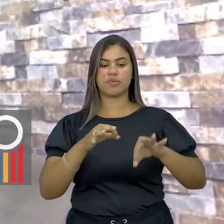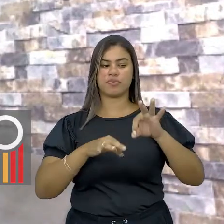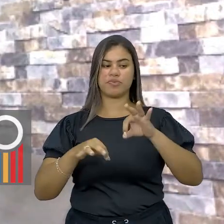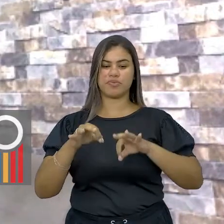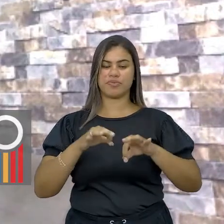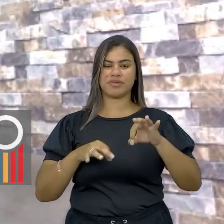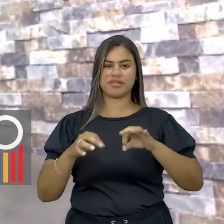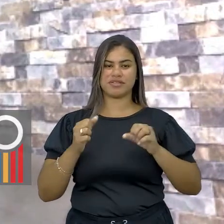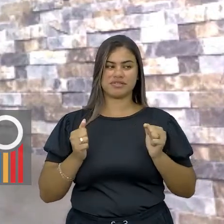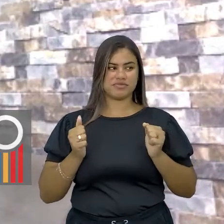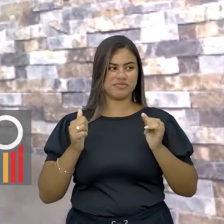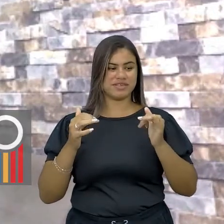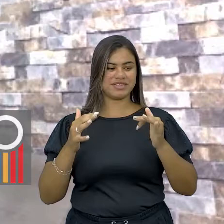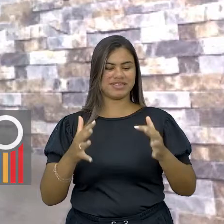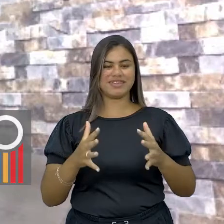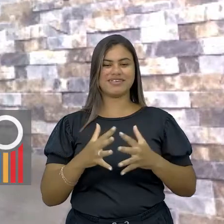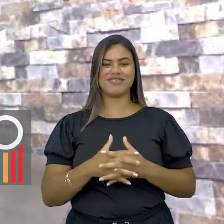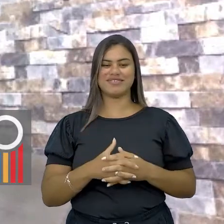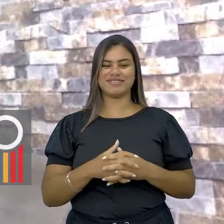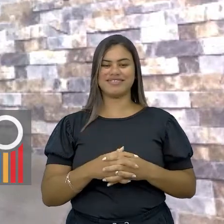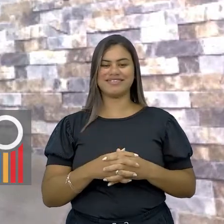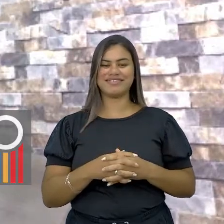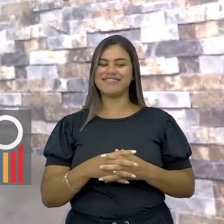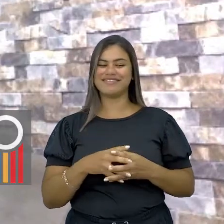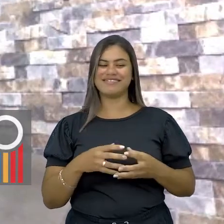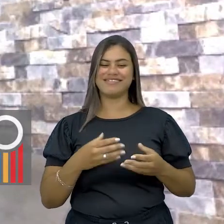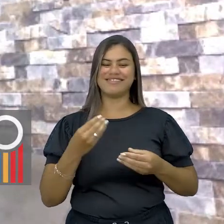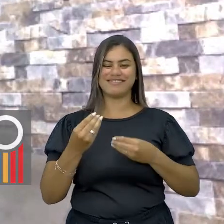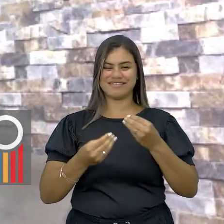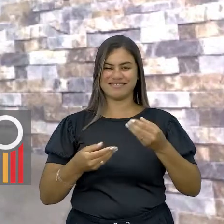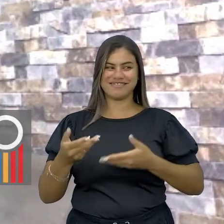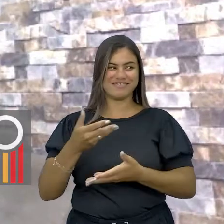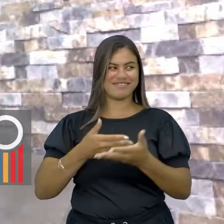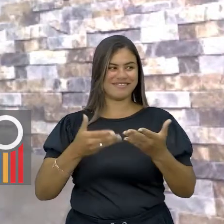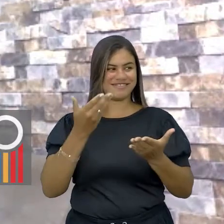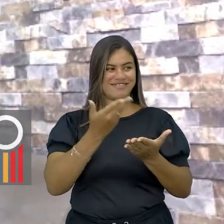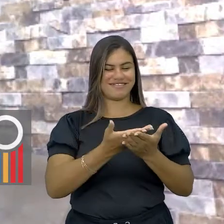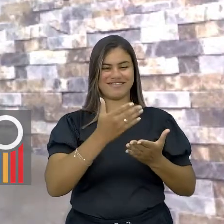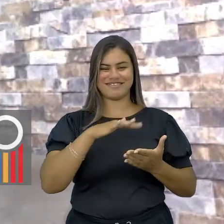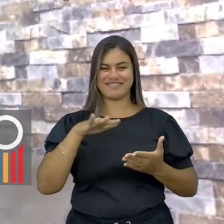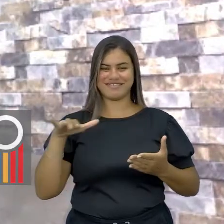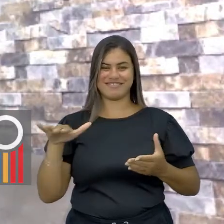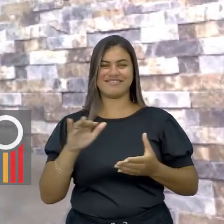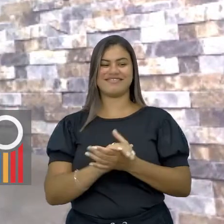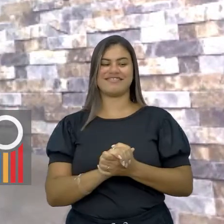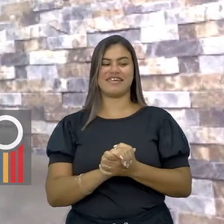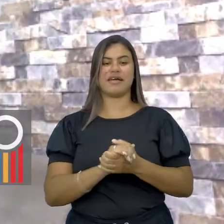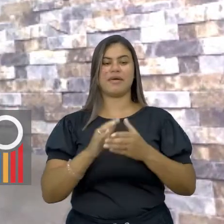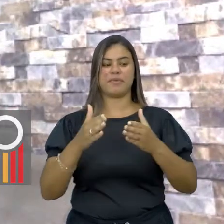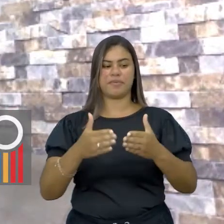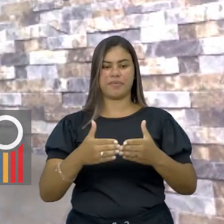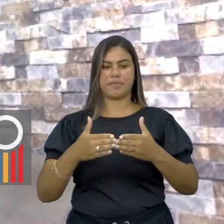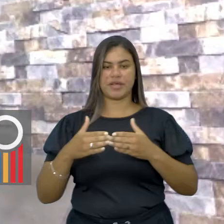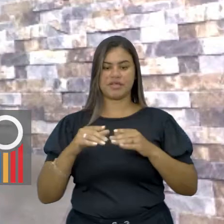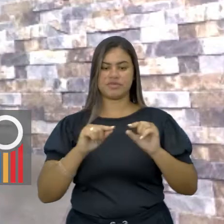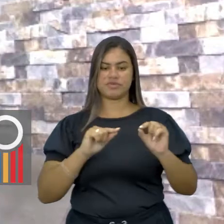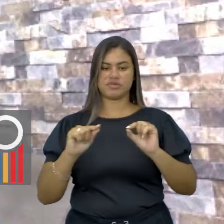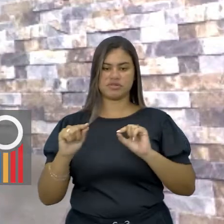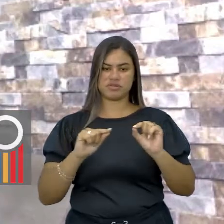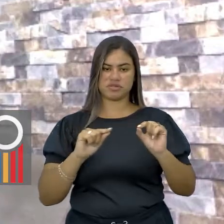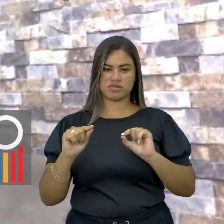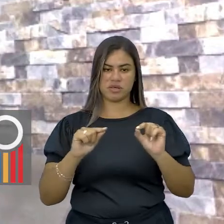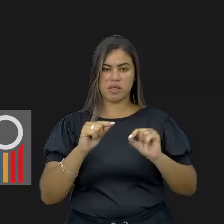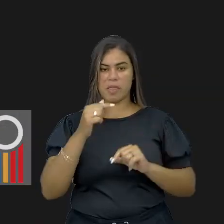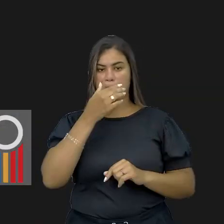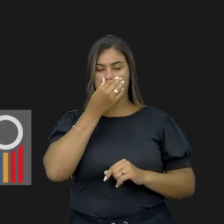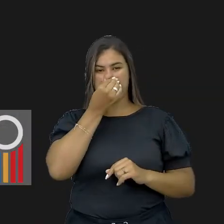né, educativas que estejam em sintonia com a realidade dos estudantes. Então, agora, peço licença para poder projetar a pauta